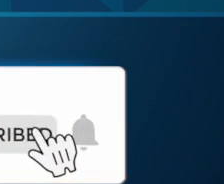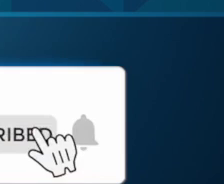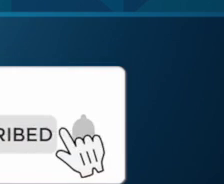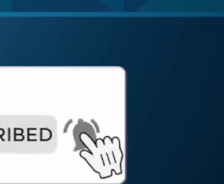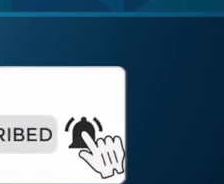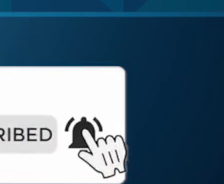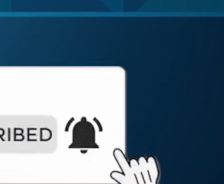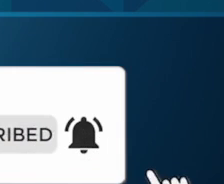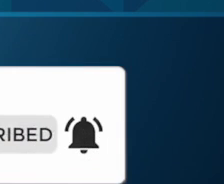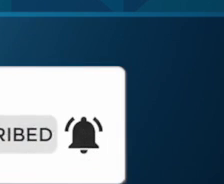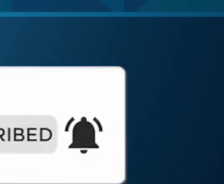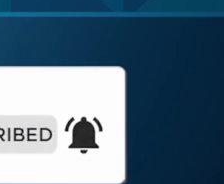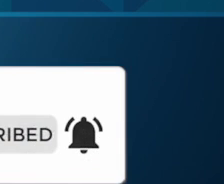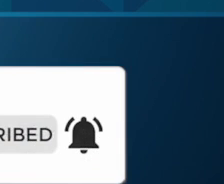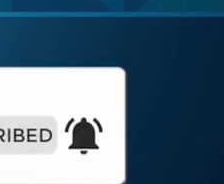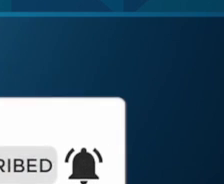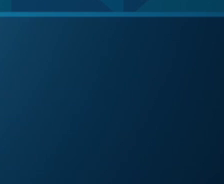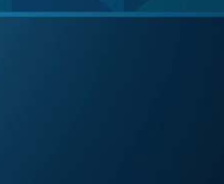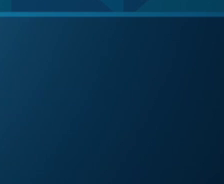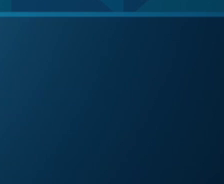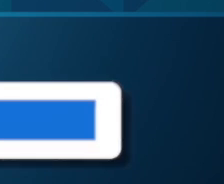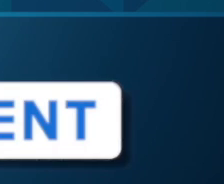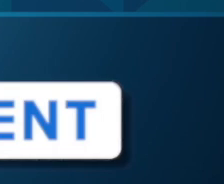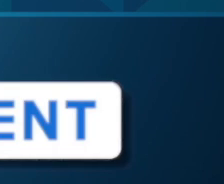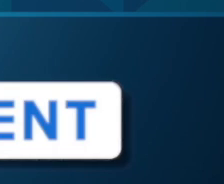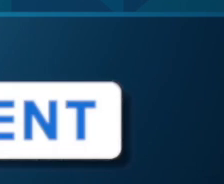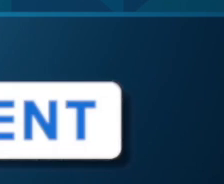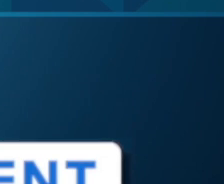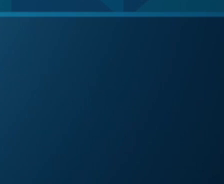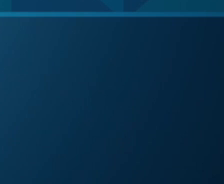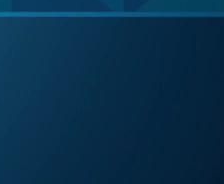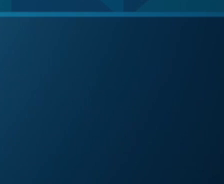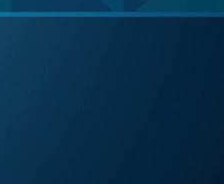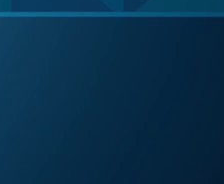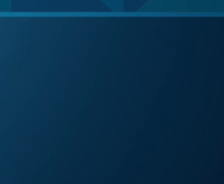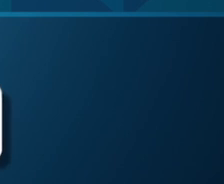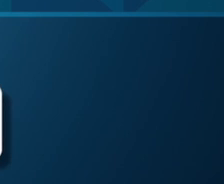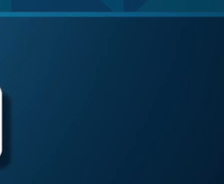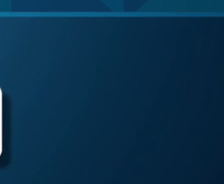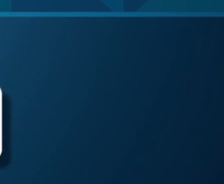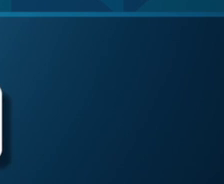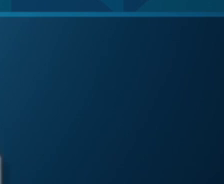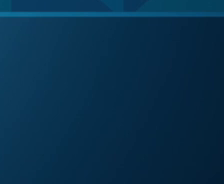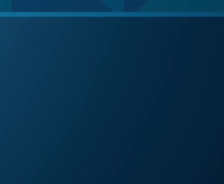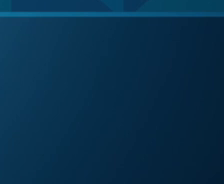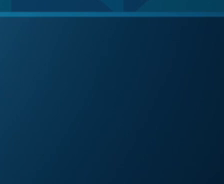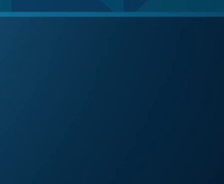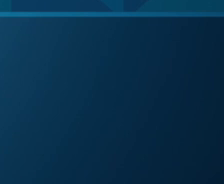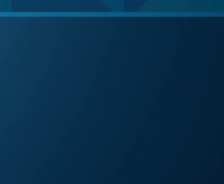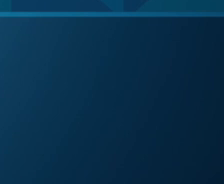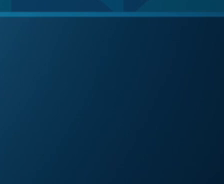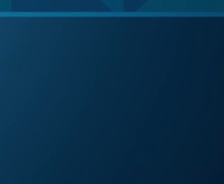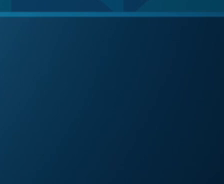RTTL, hanehan butão notificação, fo comentário no fahetutan ba media social siraseluk.